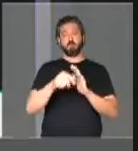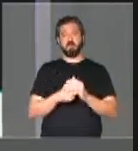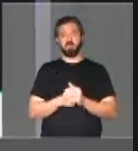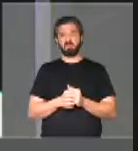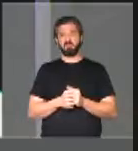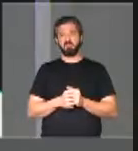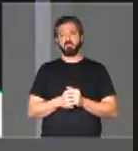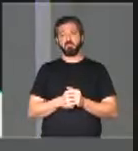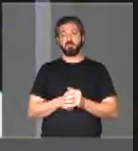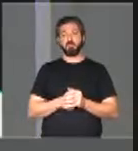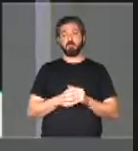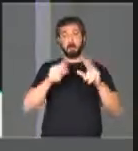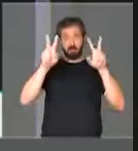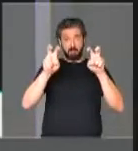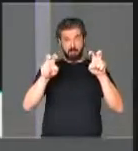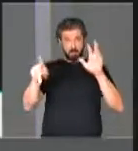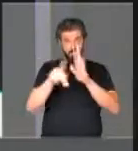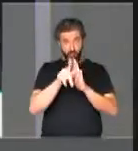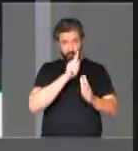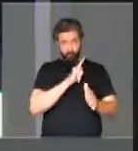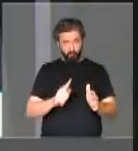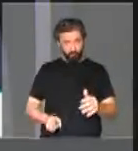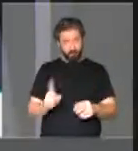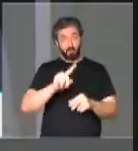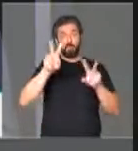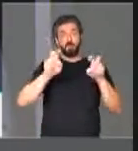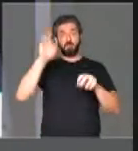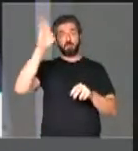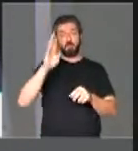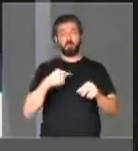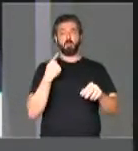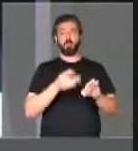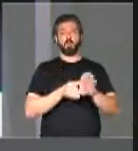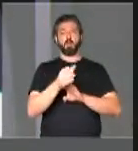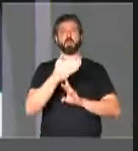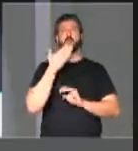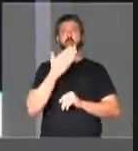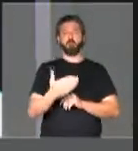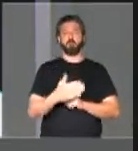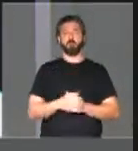provisória. Isso não é um tema do governo, é um tema do Brasil. O DEM caminha a favor da